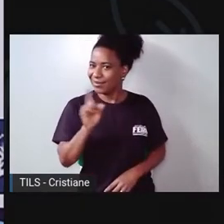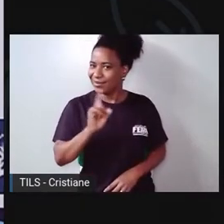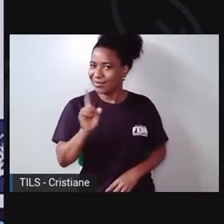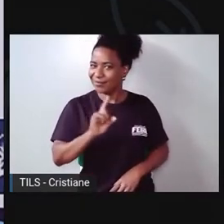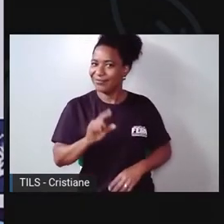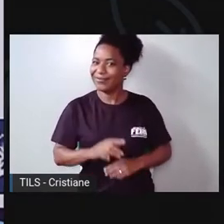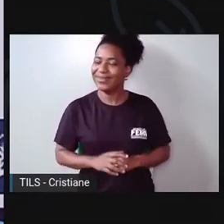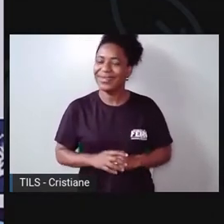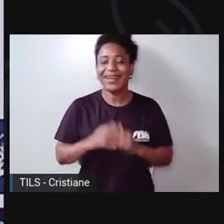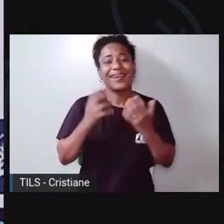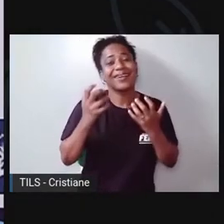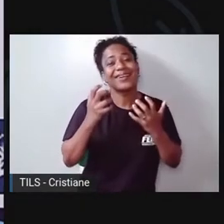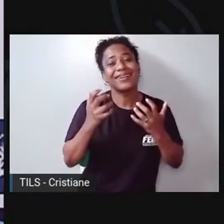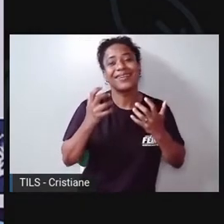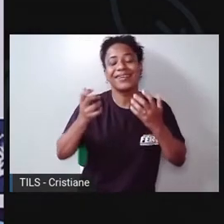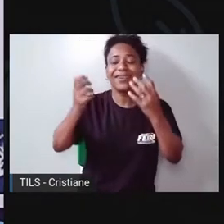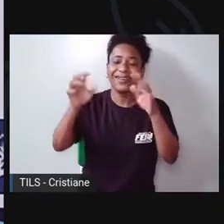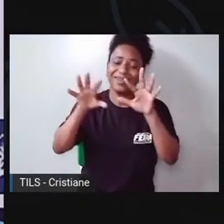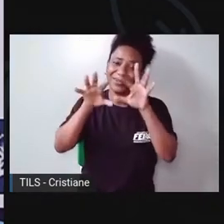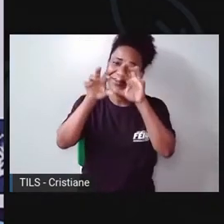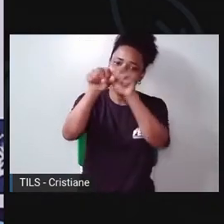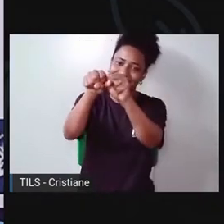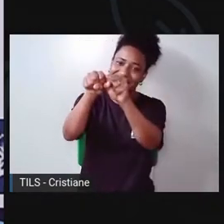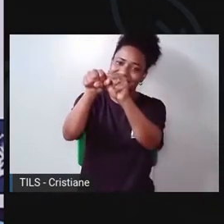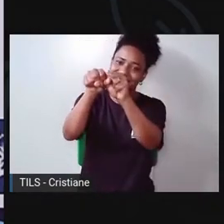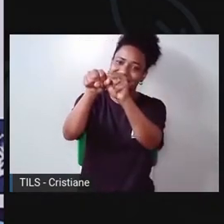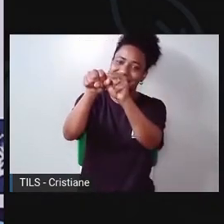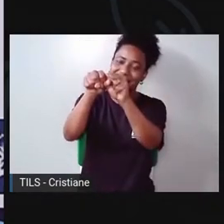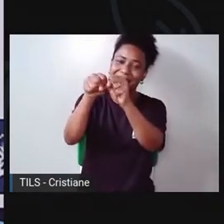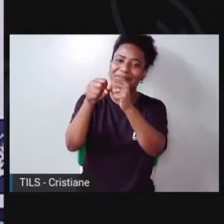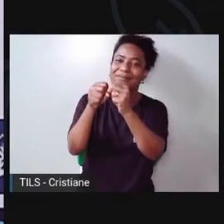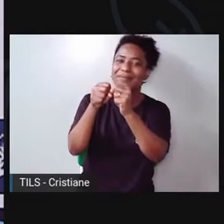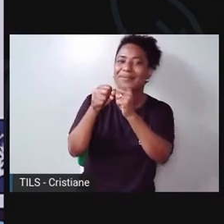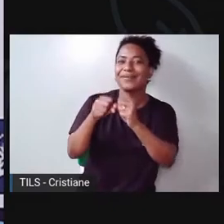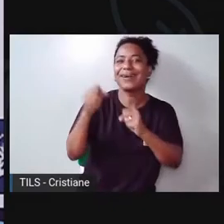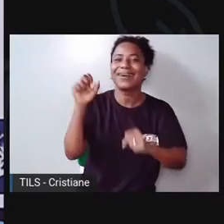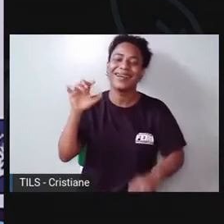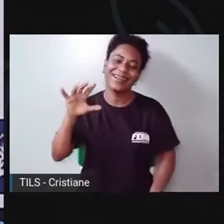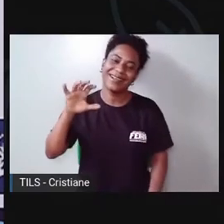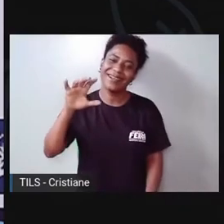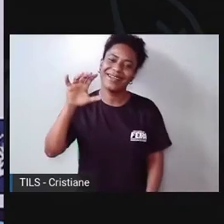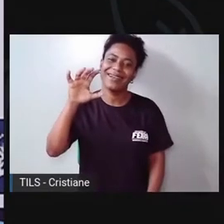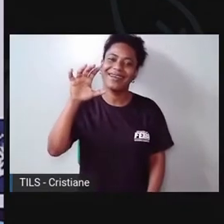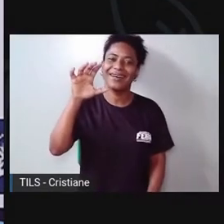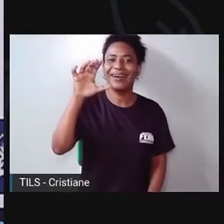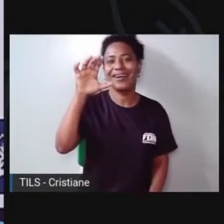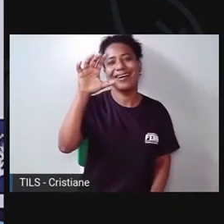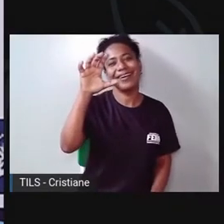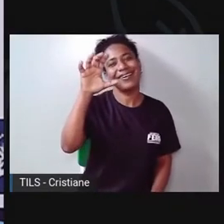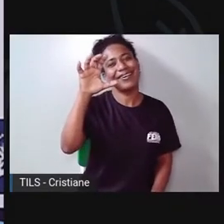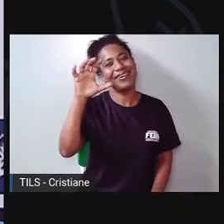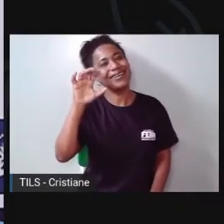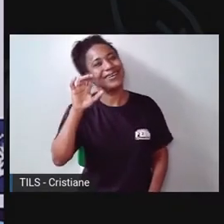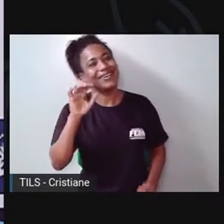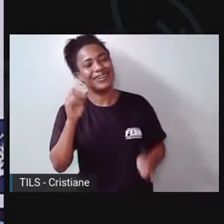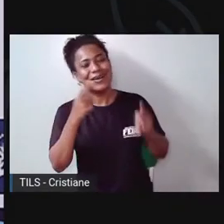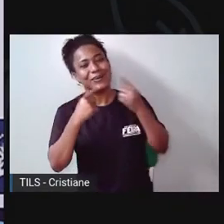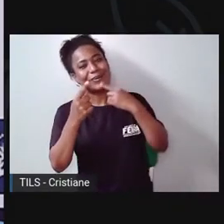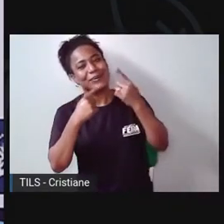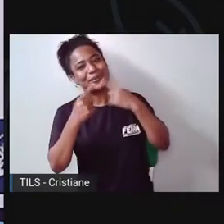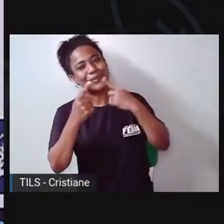para ouvir suas histórias e aí ela começou a contar sobre Lu